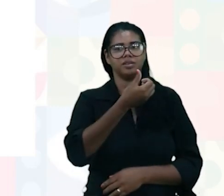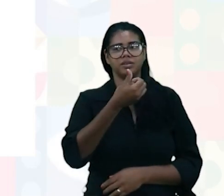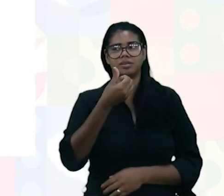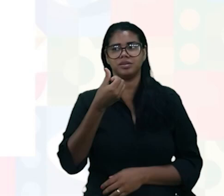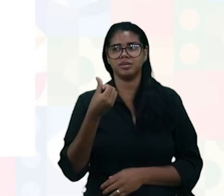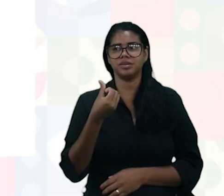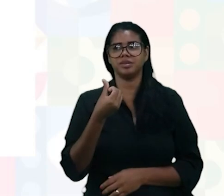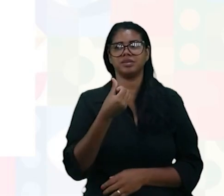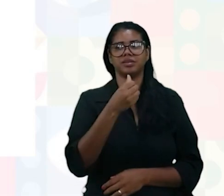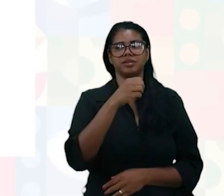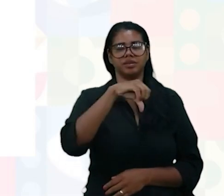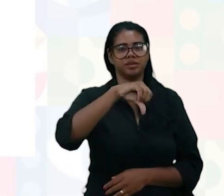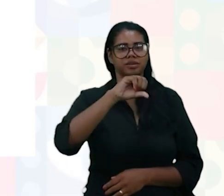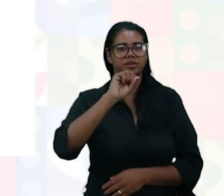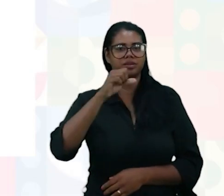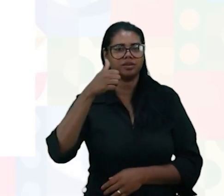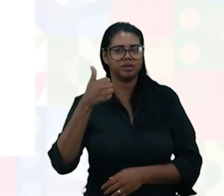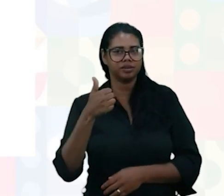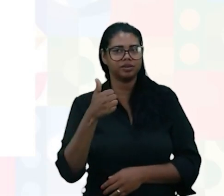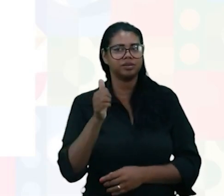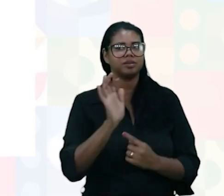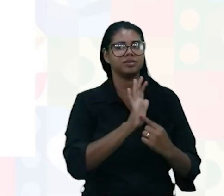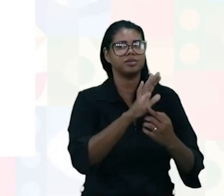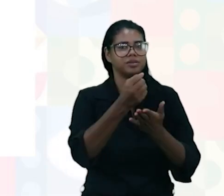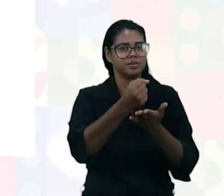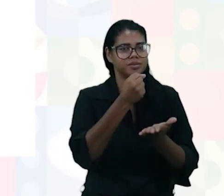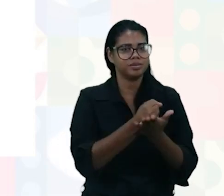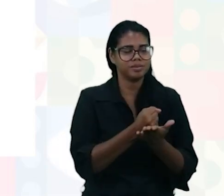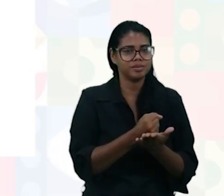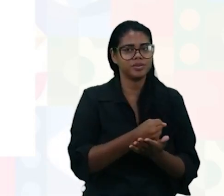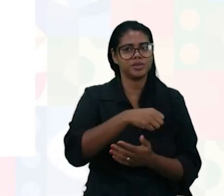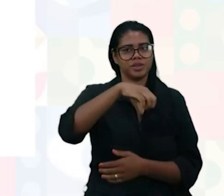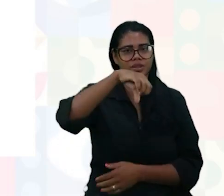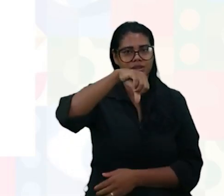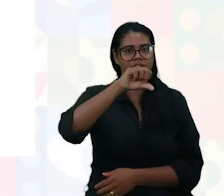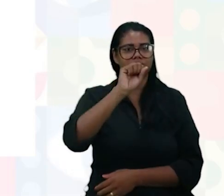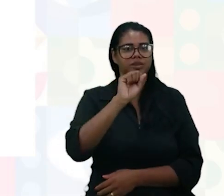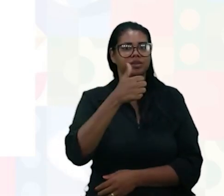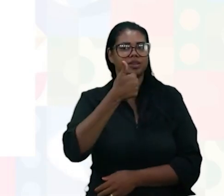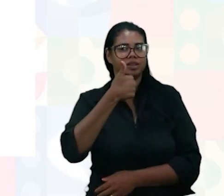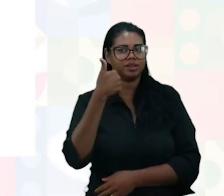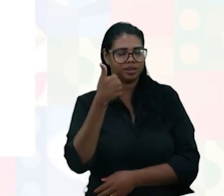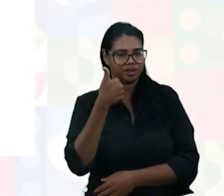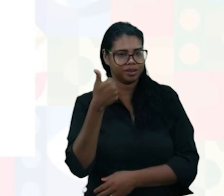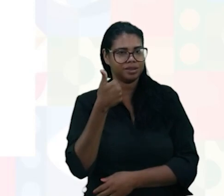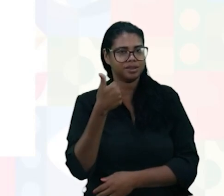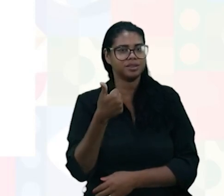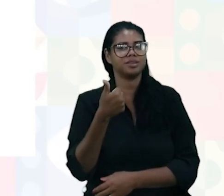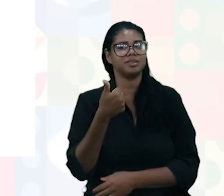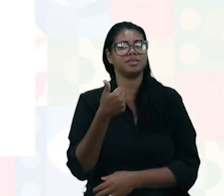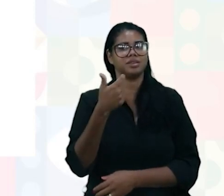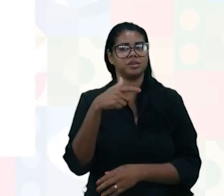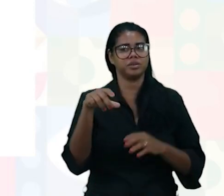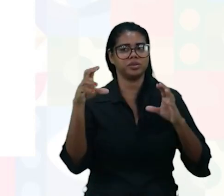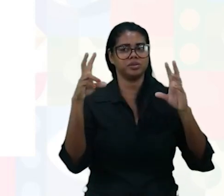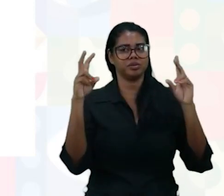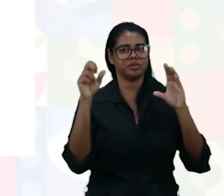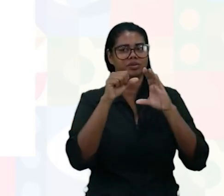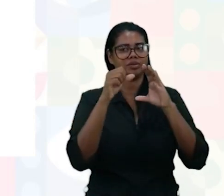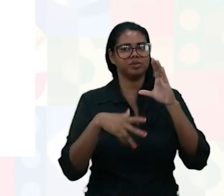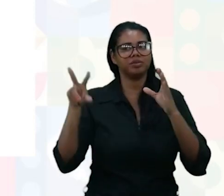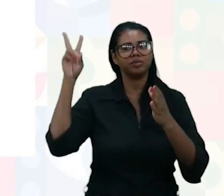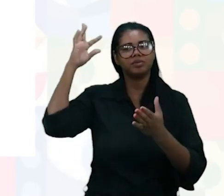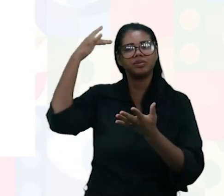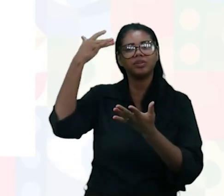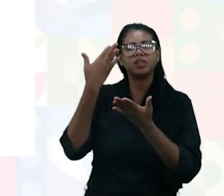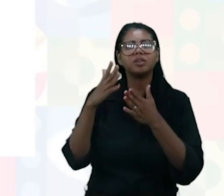que vai representar a bibliografia. E o número 981 vai representar esse outro aspecto, que é história.